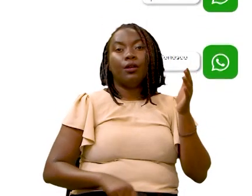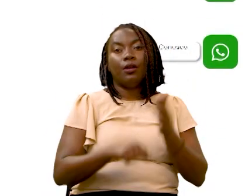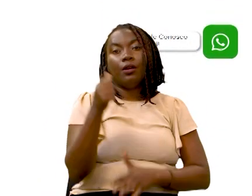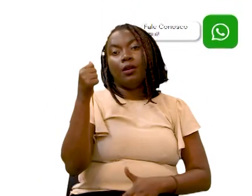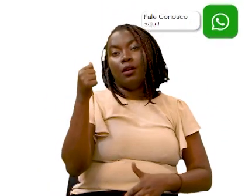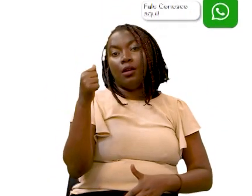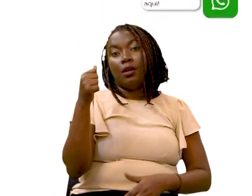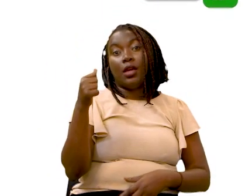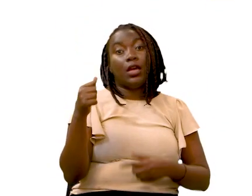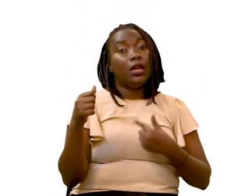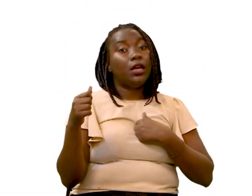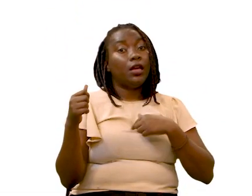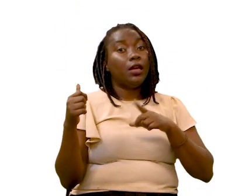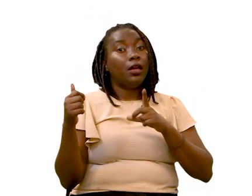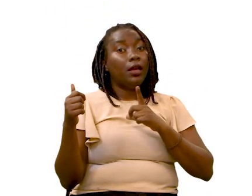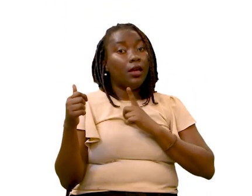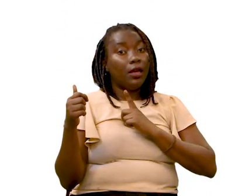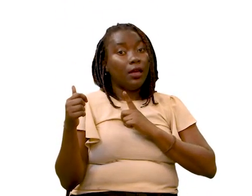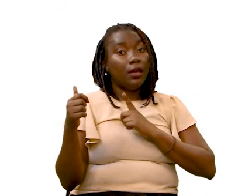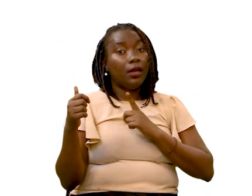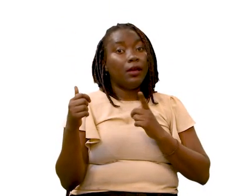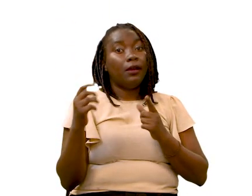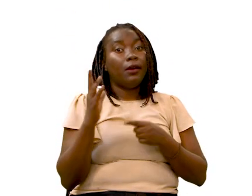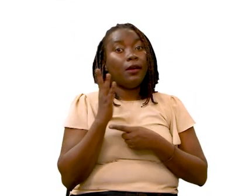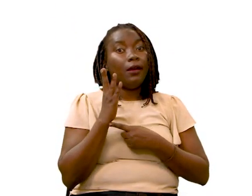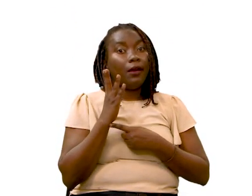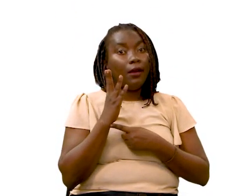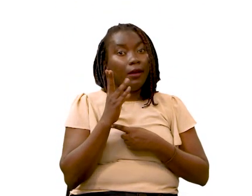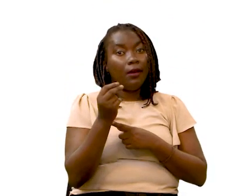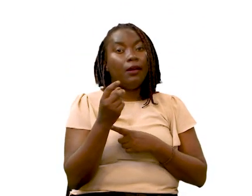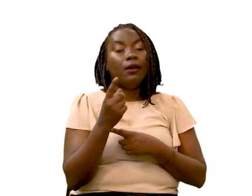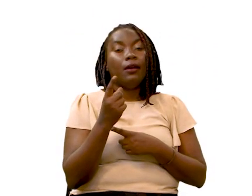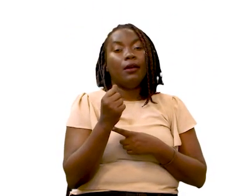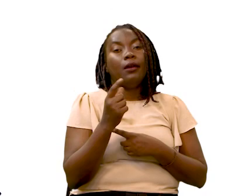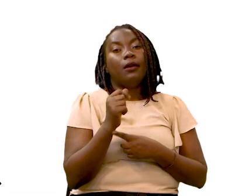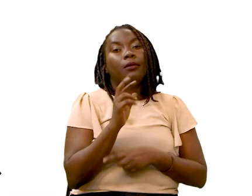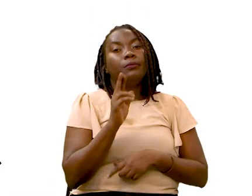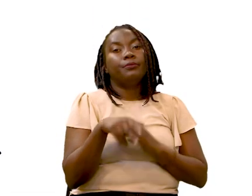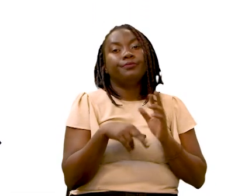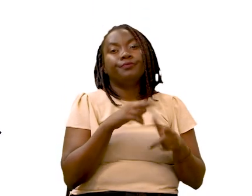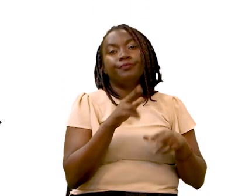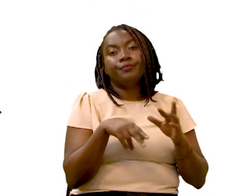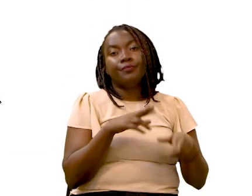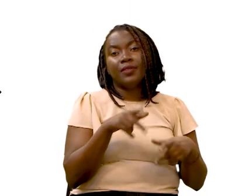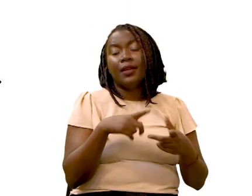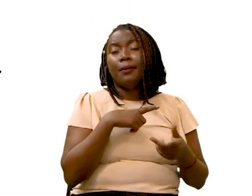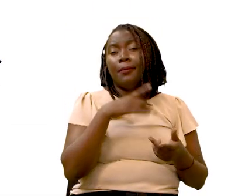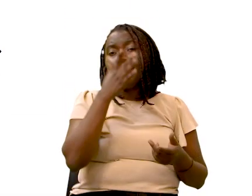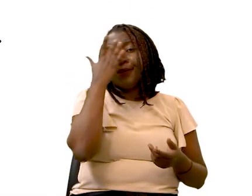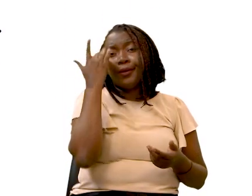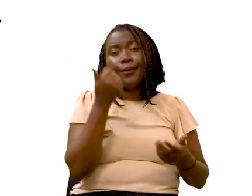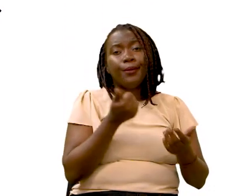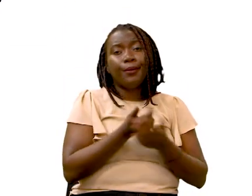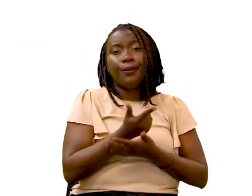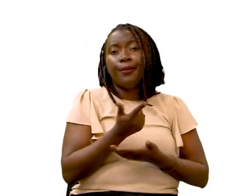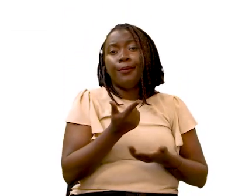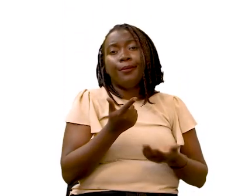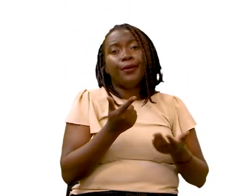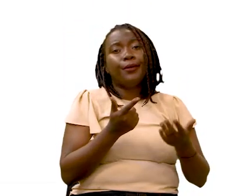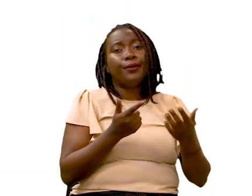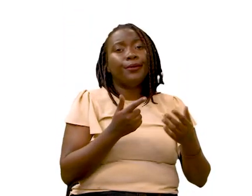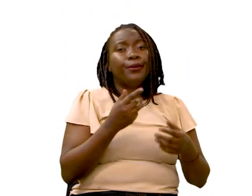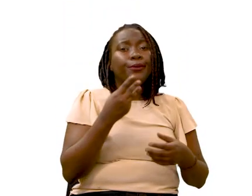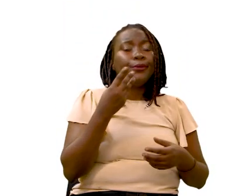pela primeira vez. E como eu tenho artes de vários preços, eu tenho pessoas